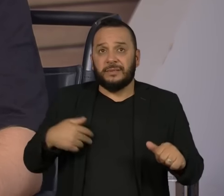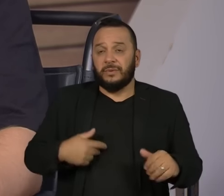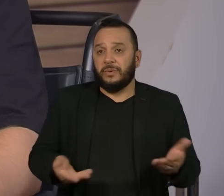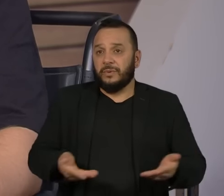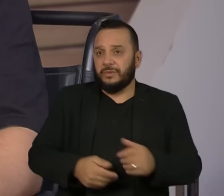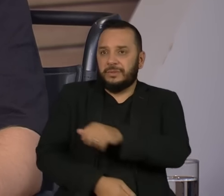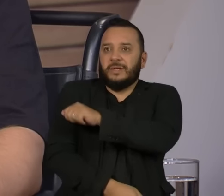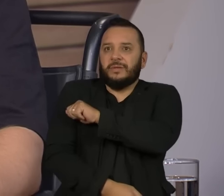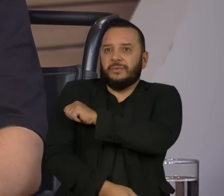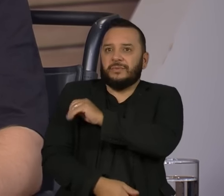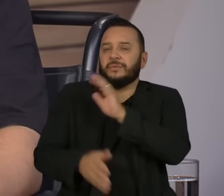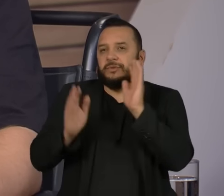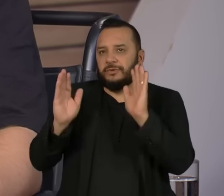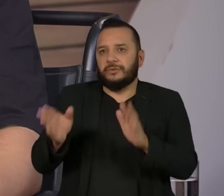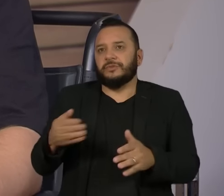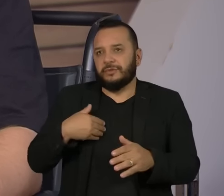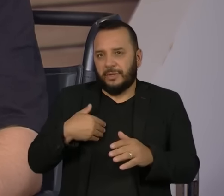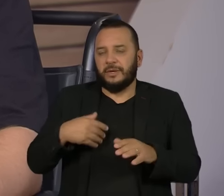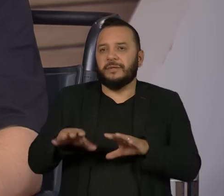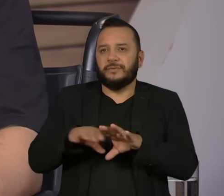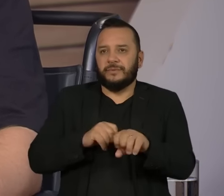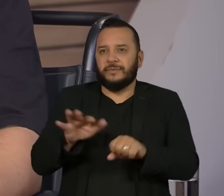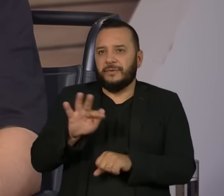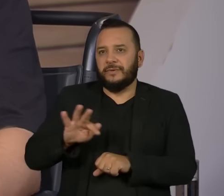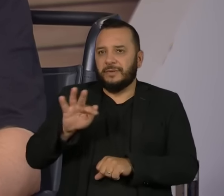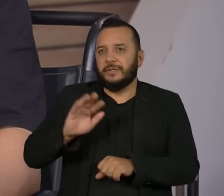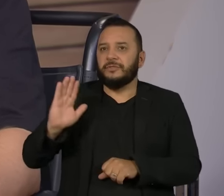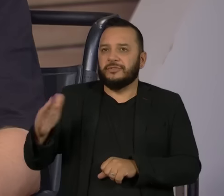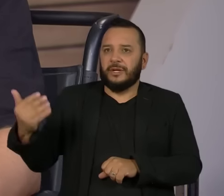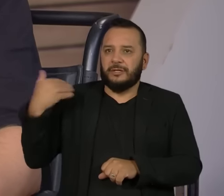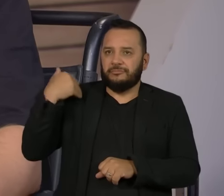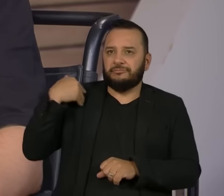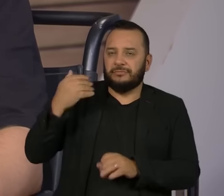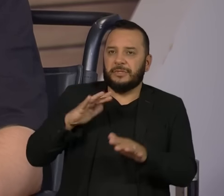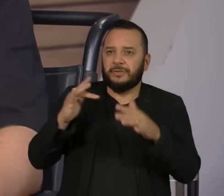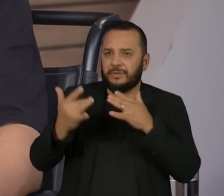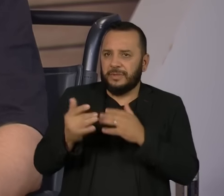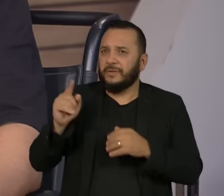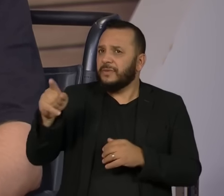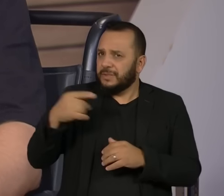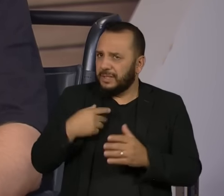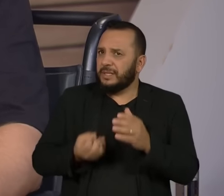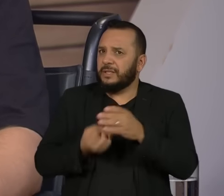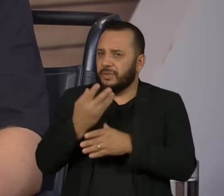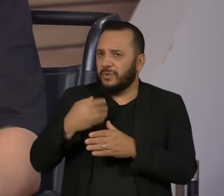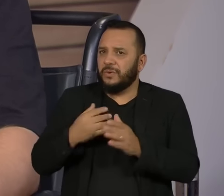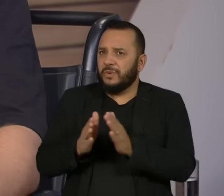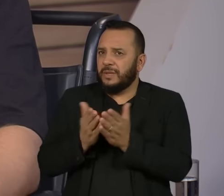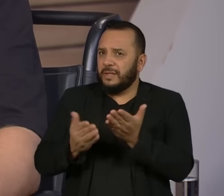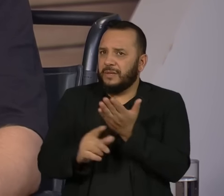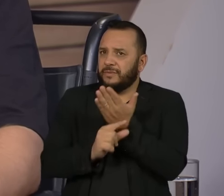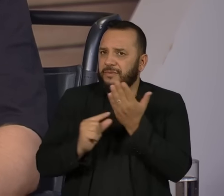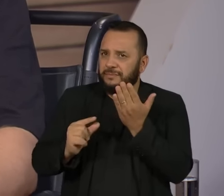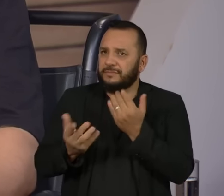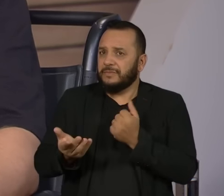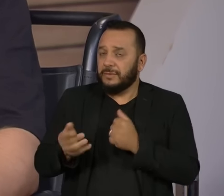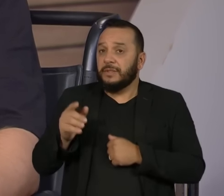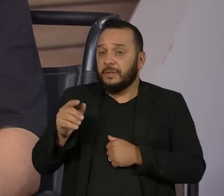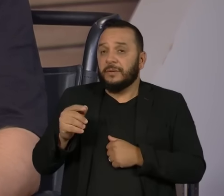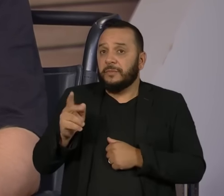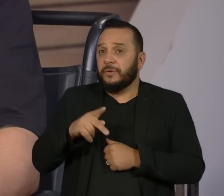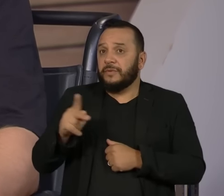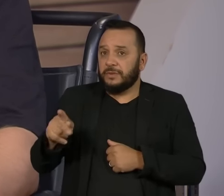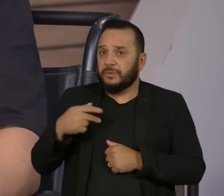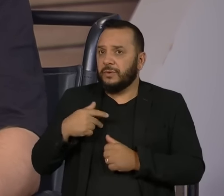hoje provavelmente já estão terminando a faculdade, eles me procuraram nas redes sociais, falaram, você é o autor do livro, tá, olha, o nosso professor foi